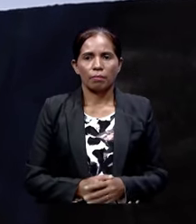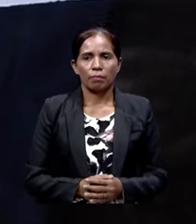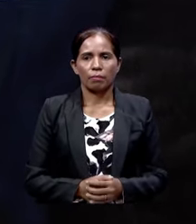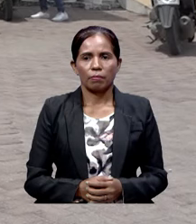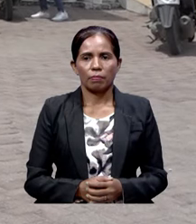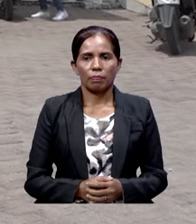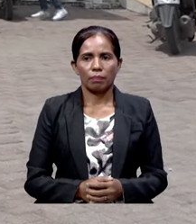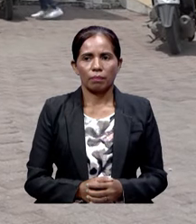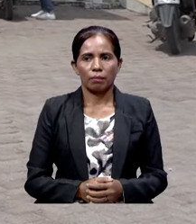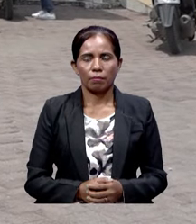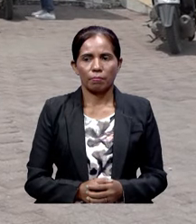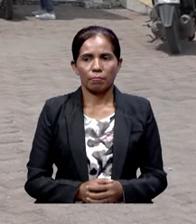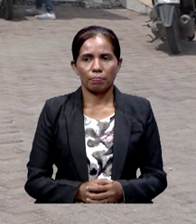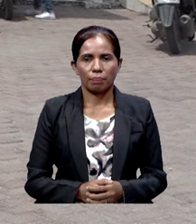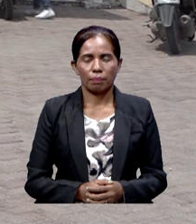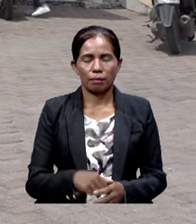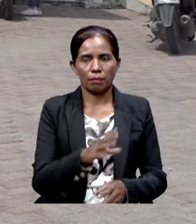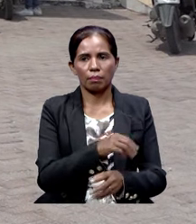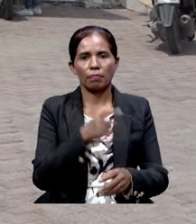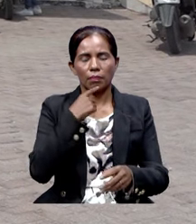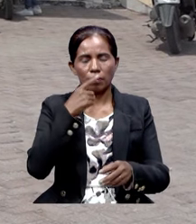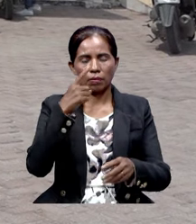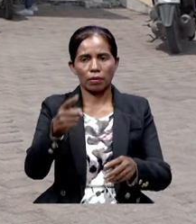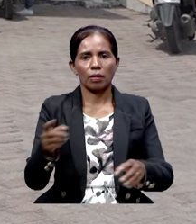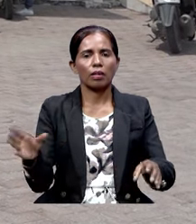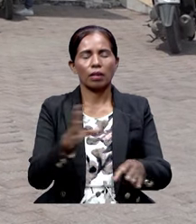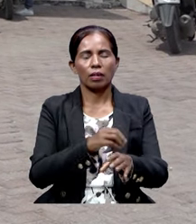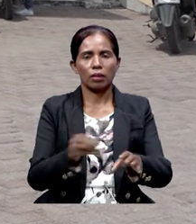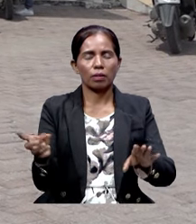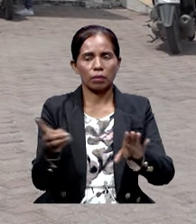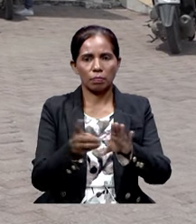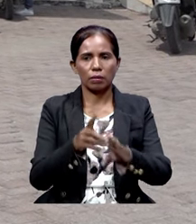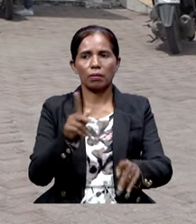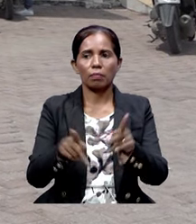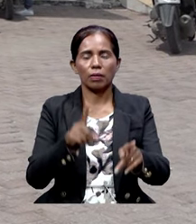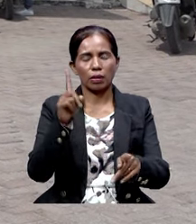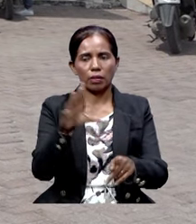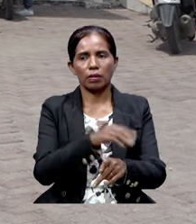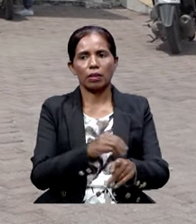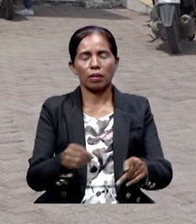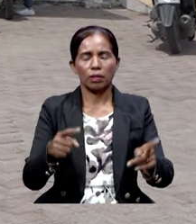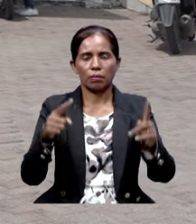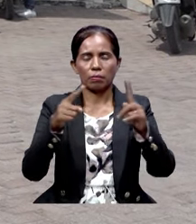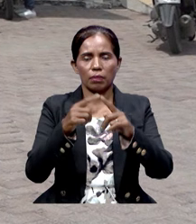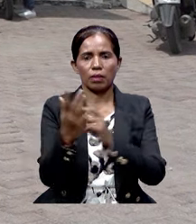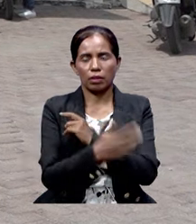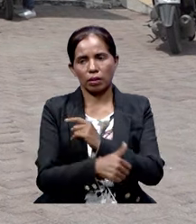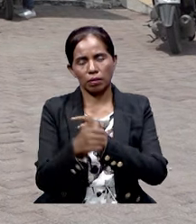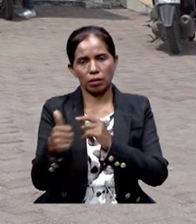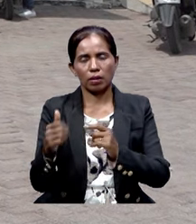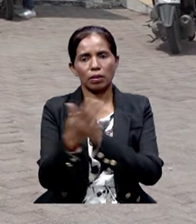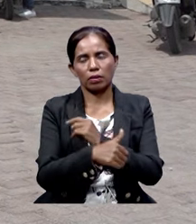Comercial. Passaporte é um documento para cidadão ida, onde tama não sai, para nação ida, para nação ida selo.